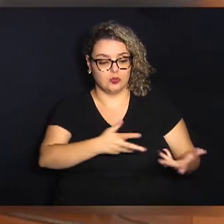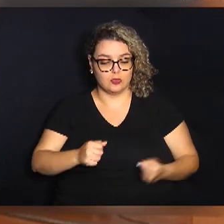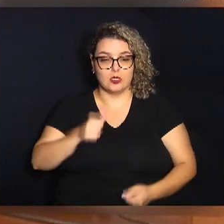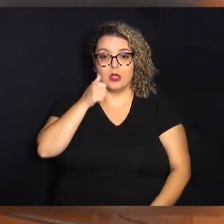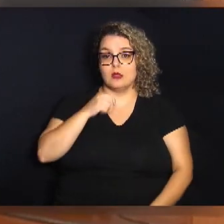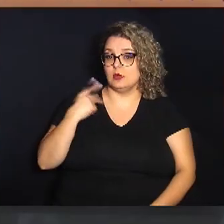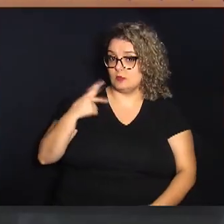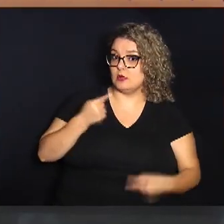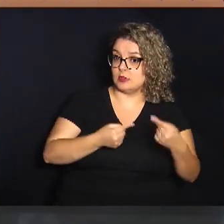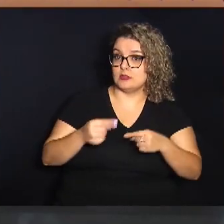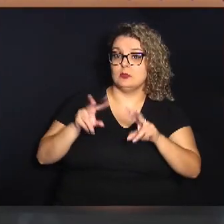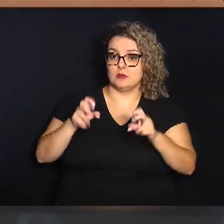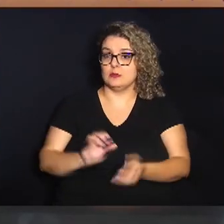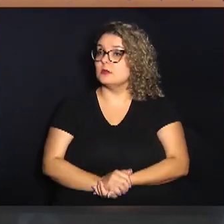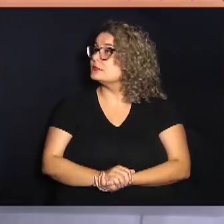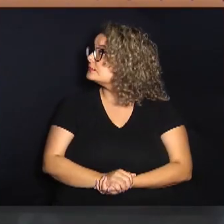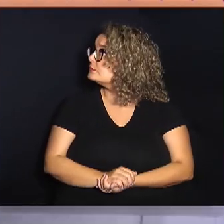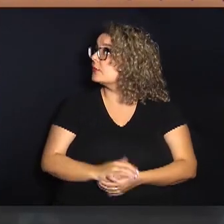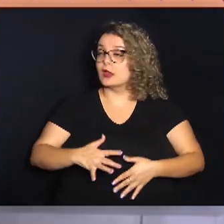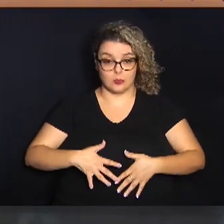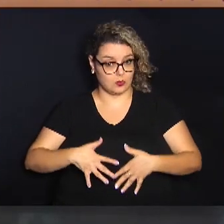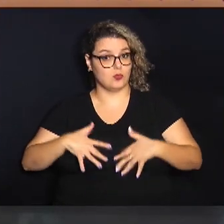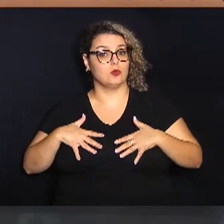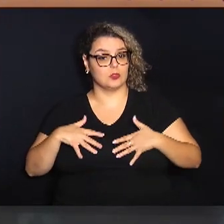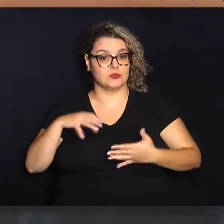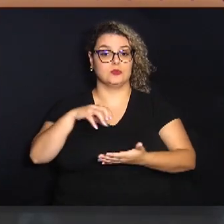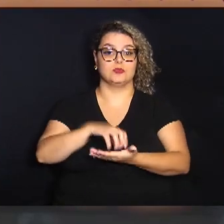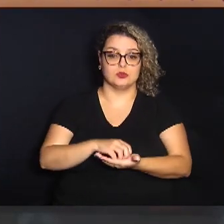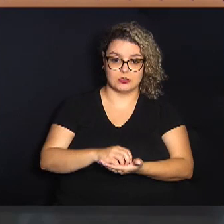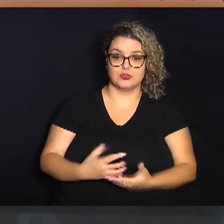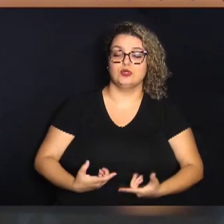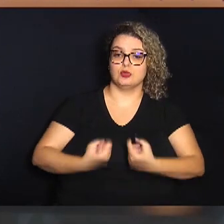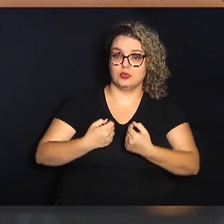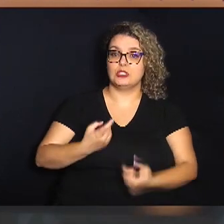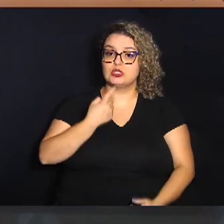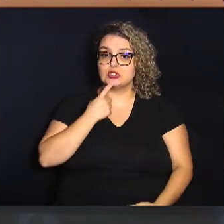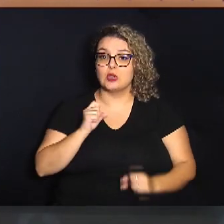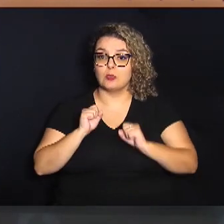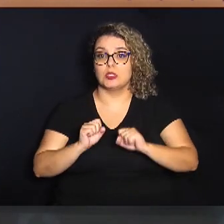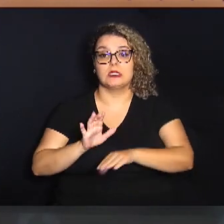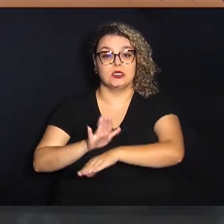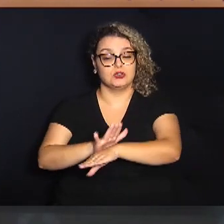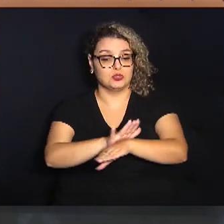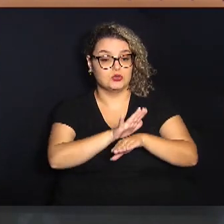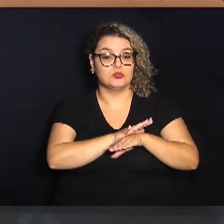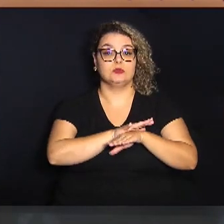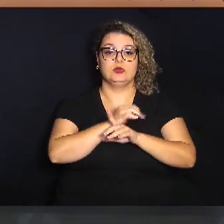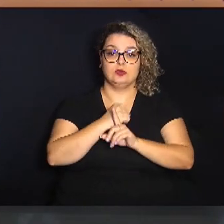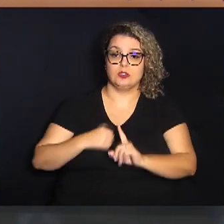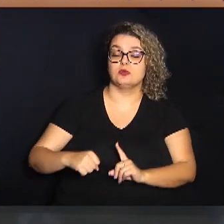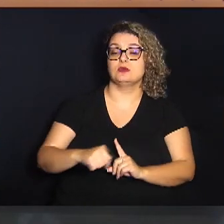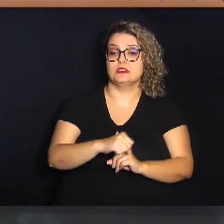para debater o tema. É um orgulho muito grande do Centro de Oncologia Campinas poder contribuir com a